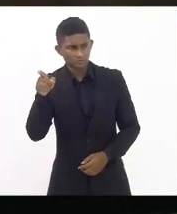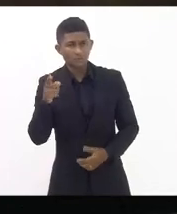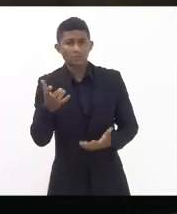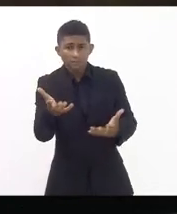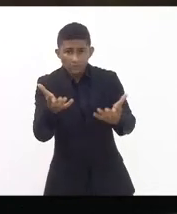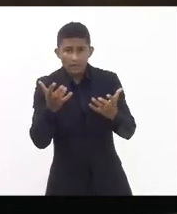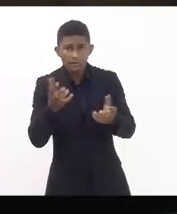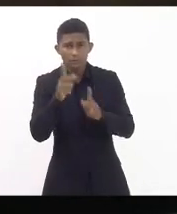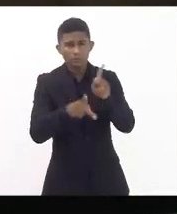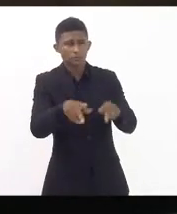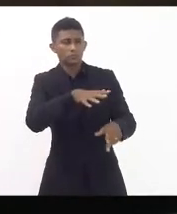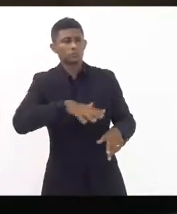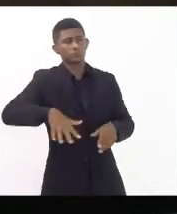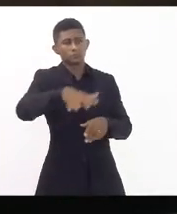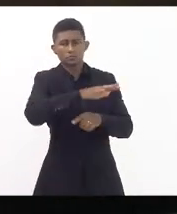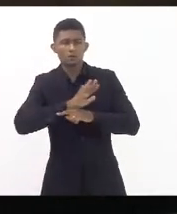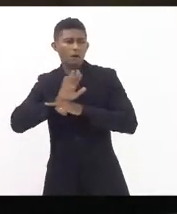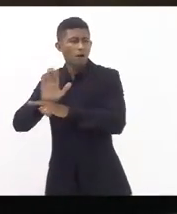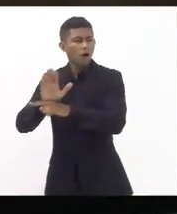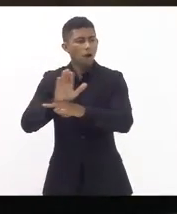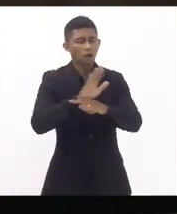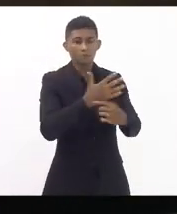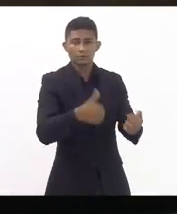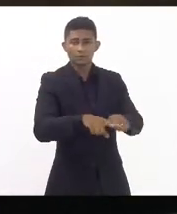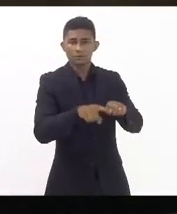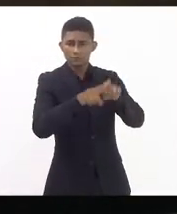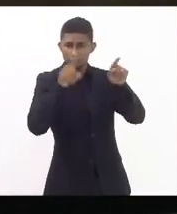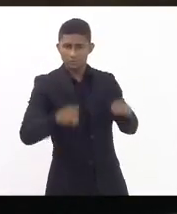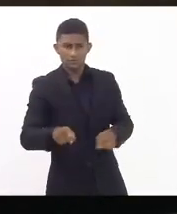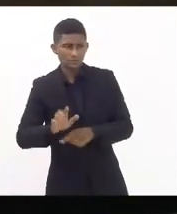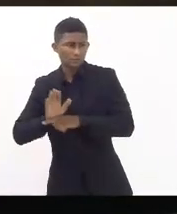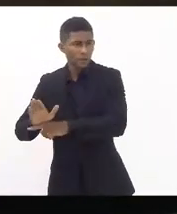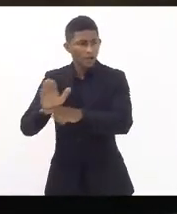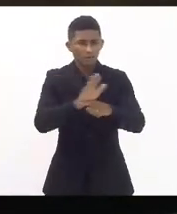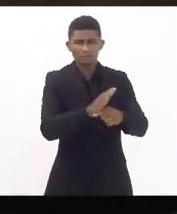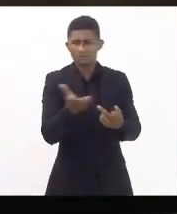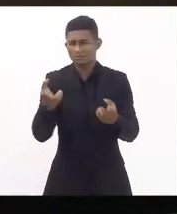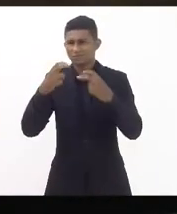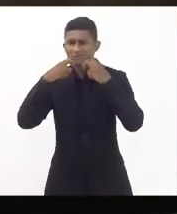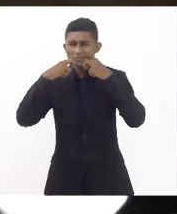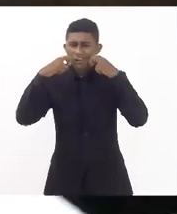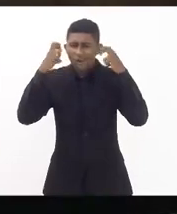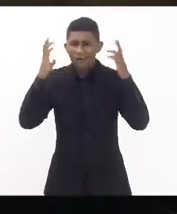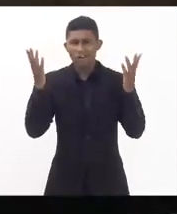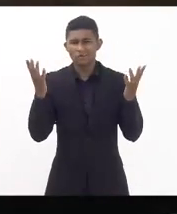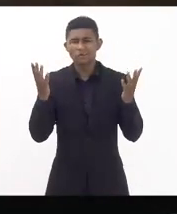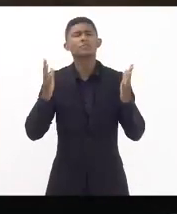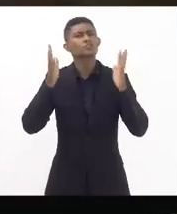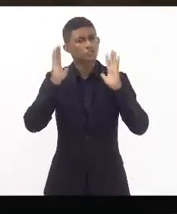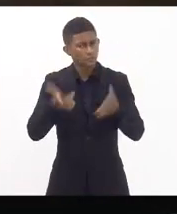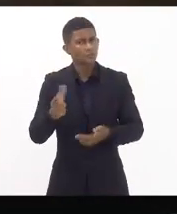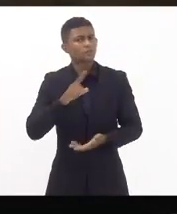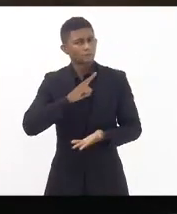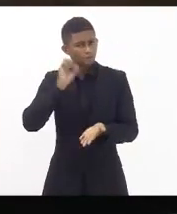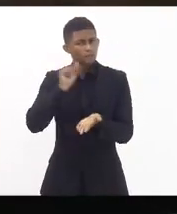o povo, que quer ajudar os servidores. Nós já estamos com muitas denúncias de um governador